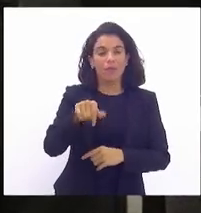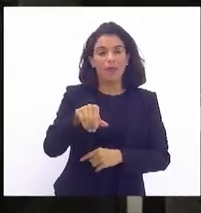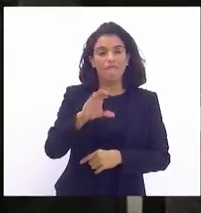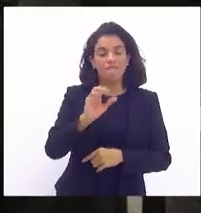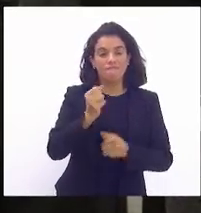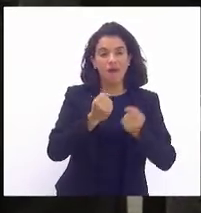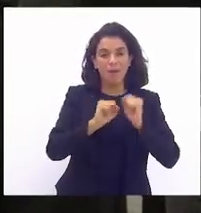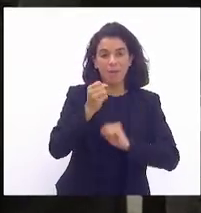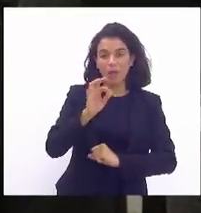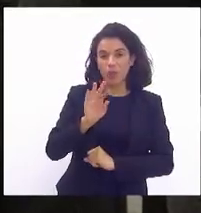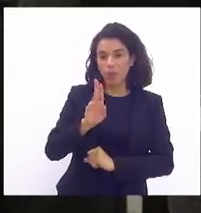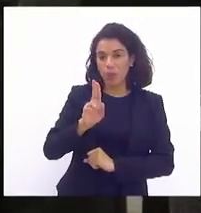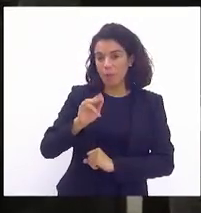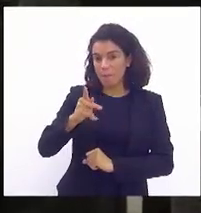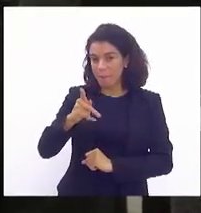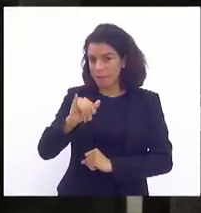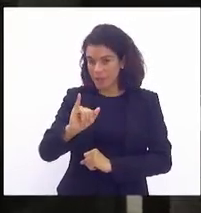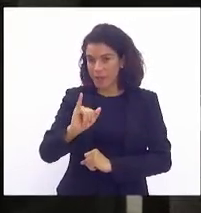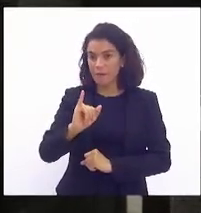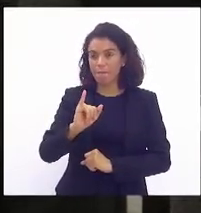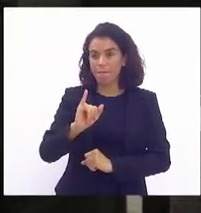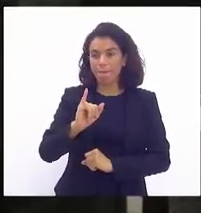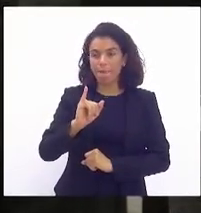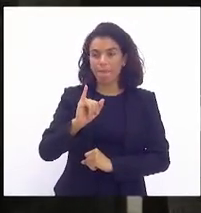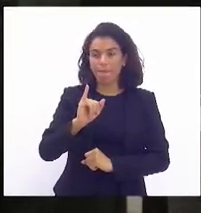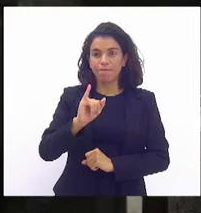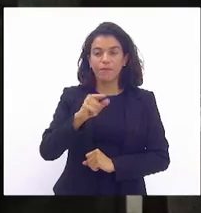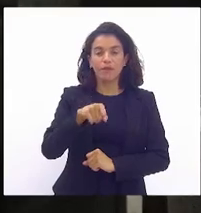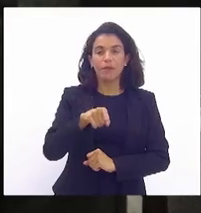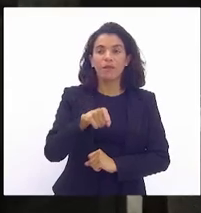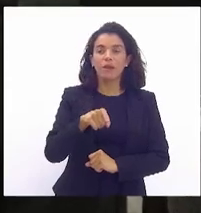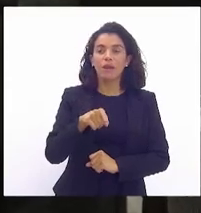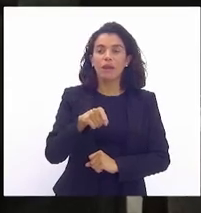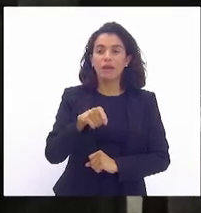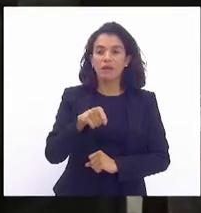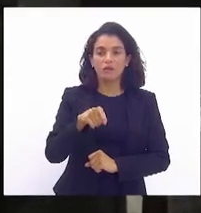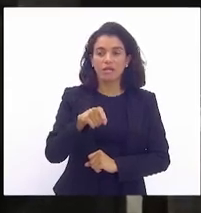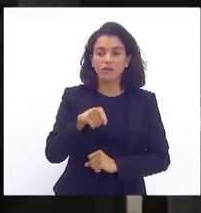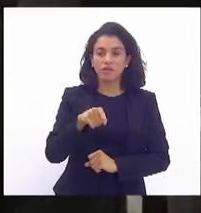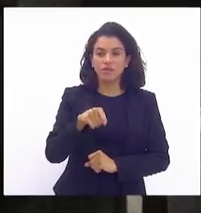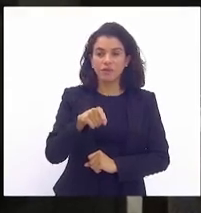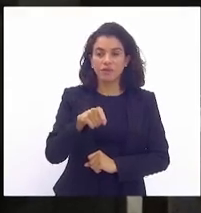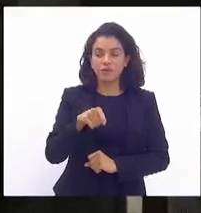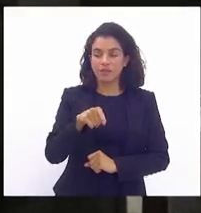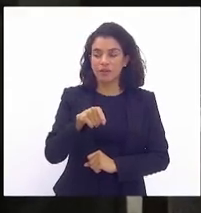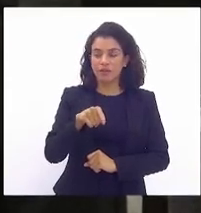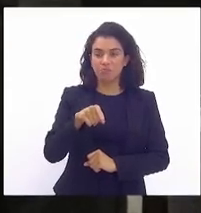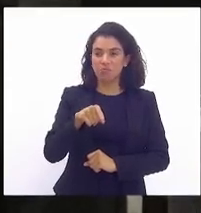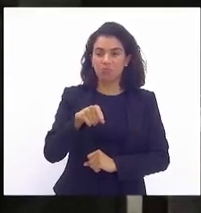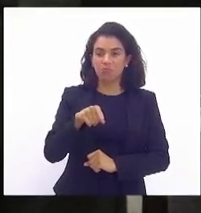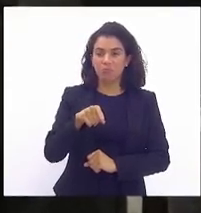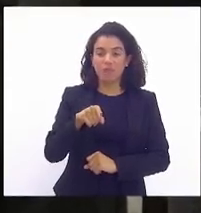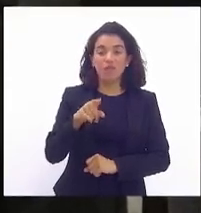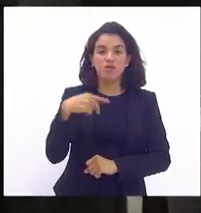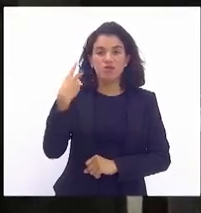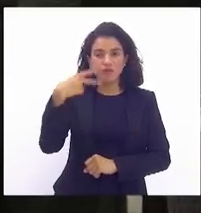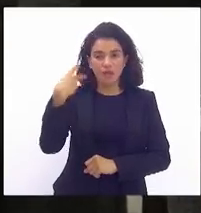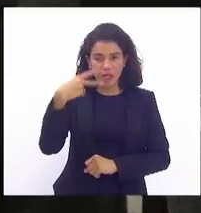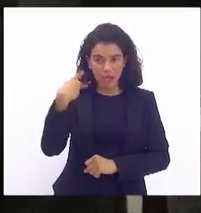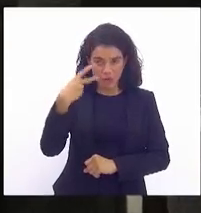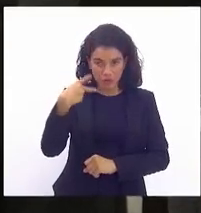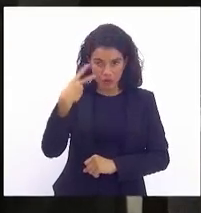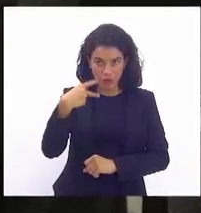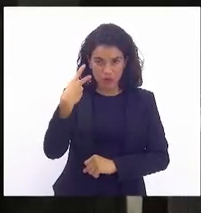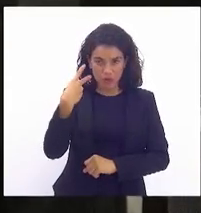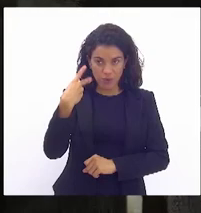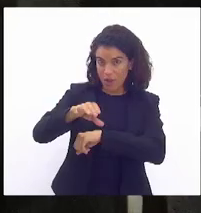afetava principalmente Siderville, Ponte Alta e Copô. E alerta aos vereadores.